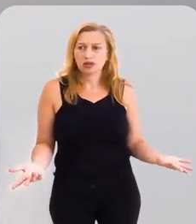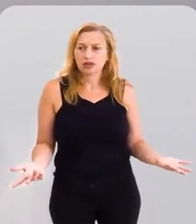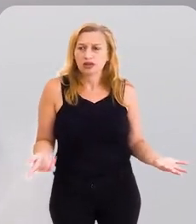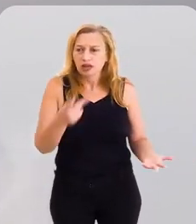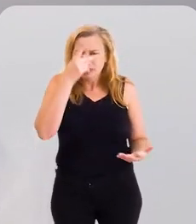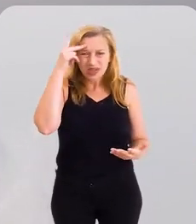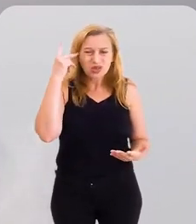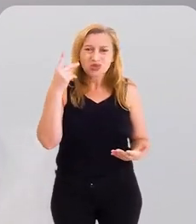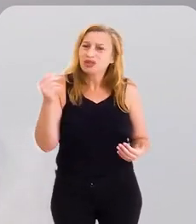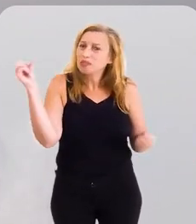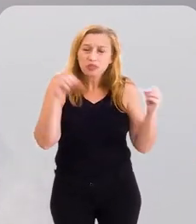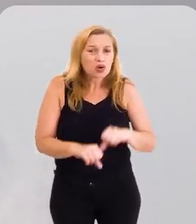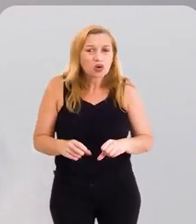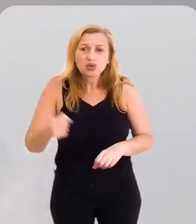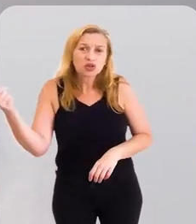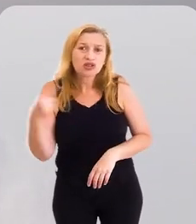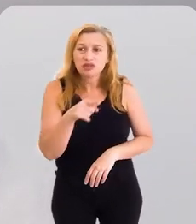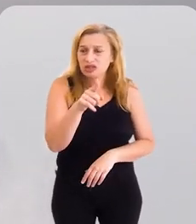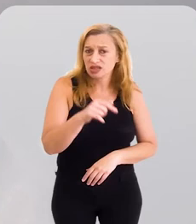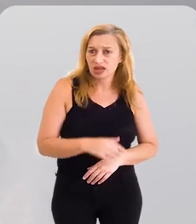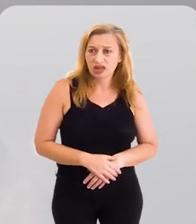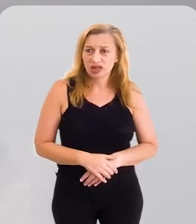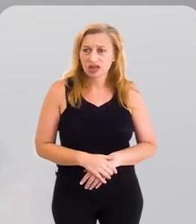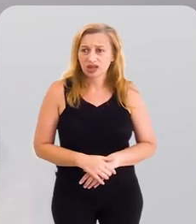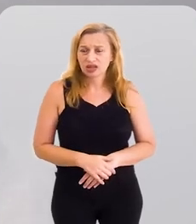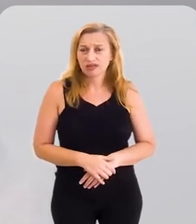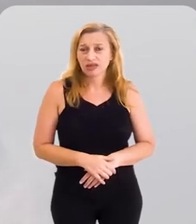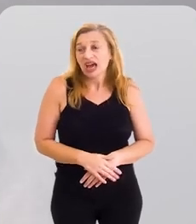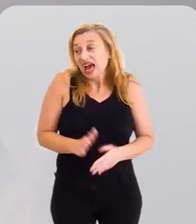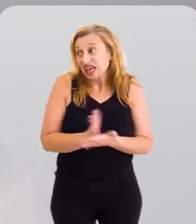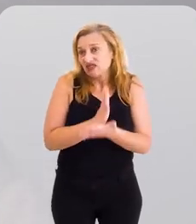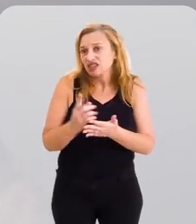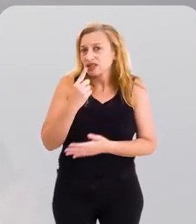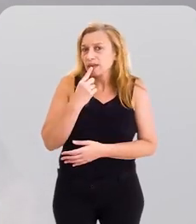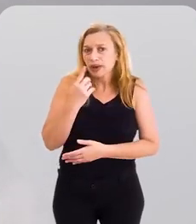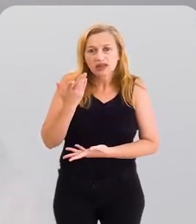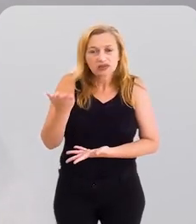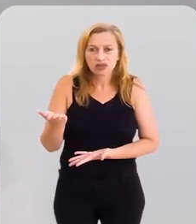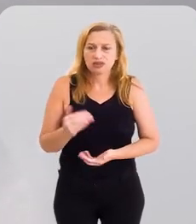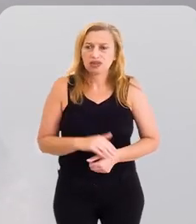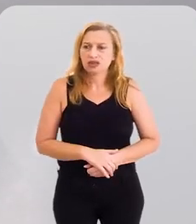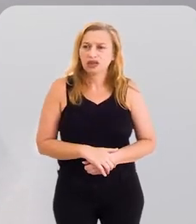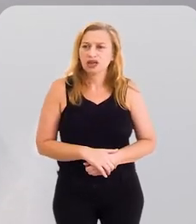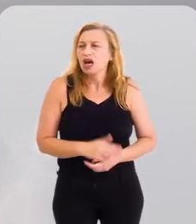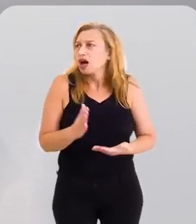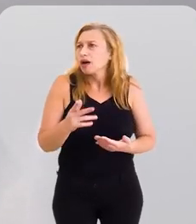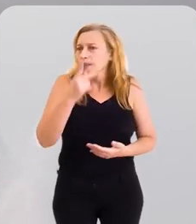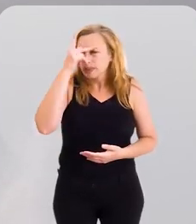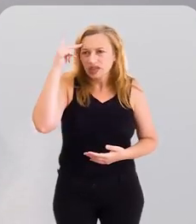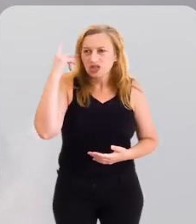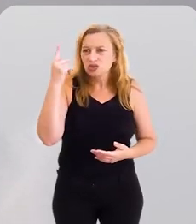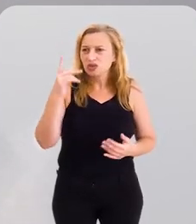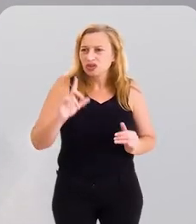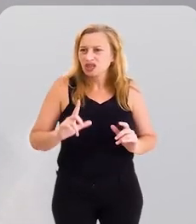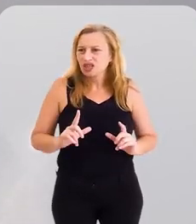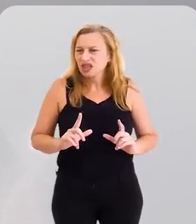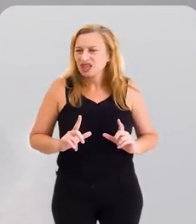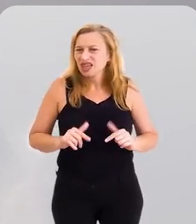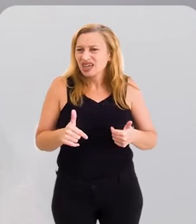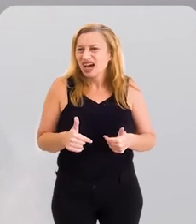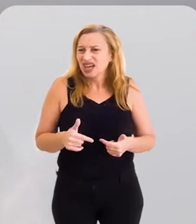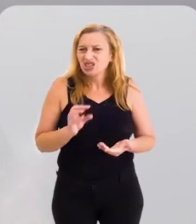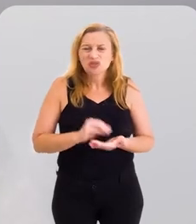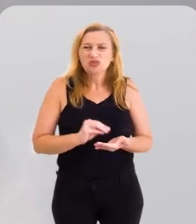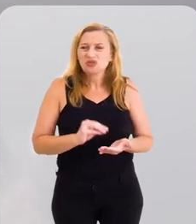fome. Essa pessoa está numa situação bem pior do que a sua e, às vezes, está bem perto de você. Né? Pessoas que foram de